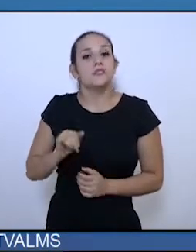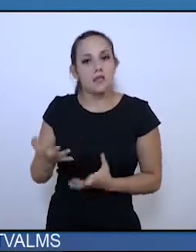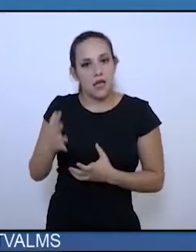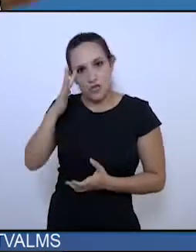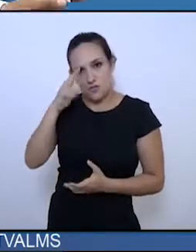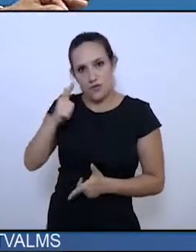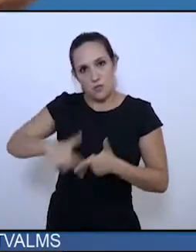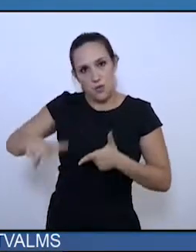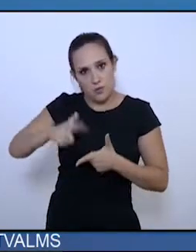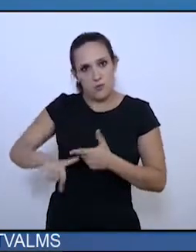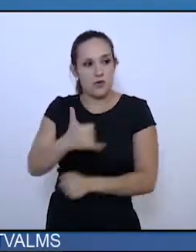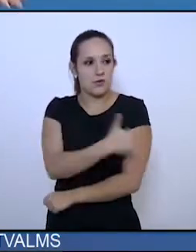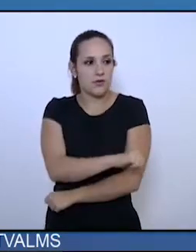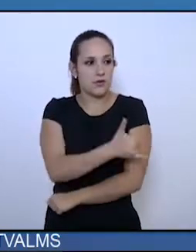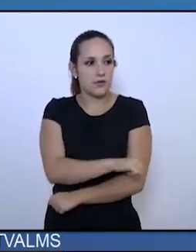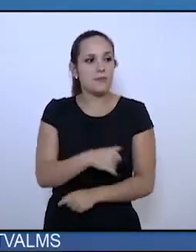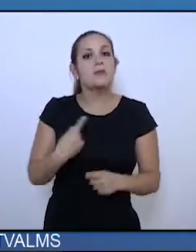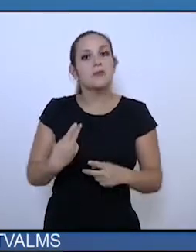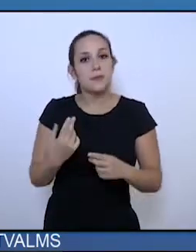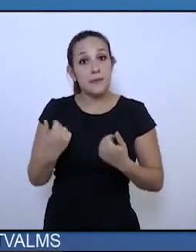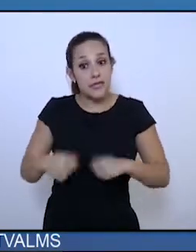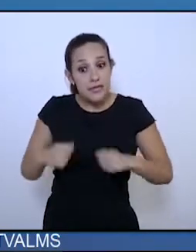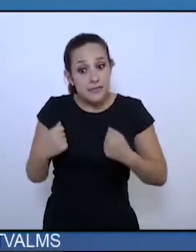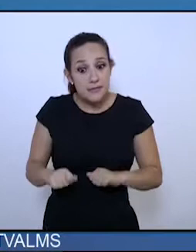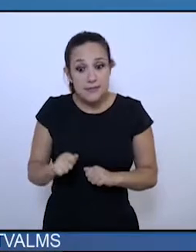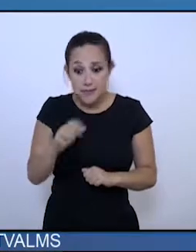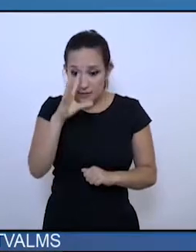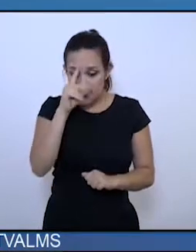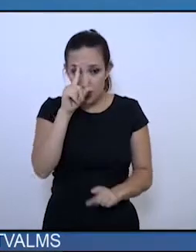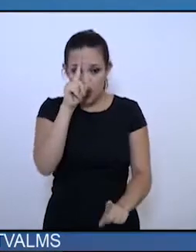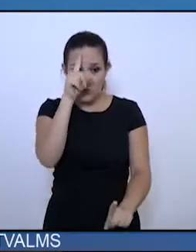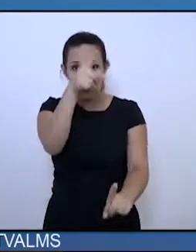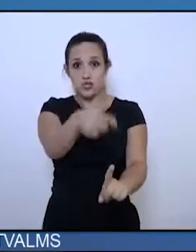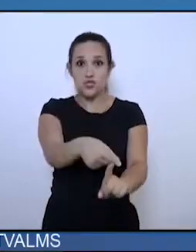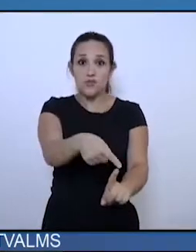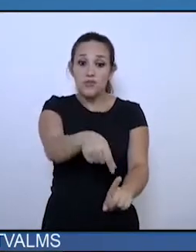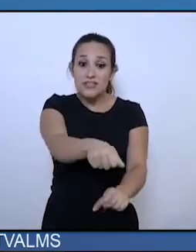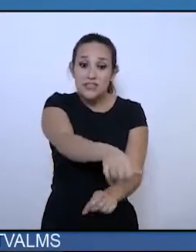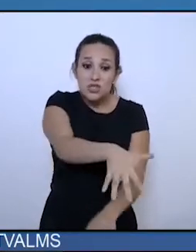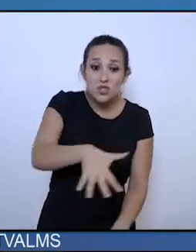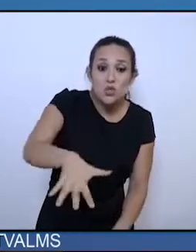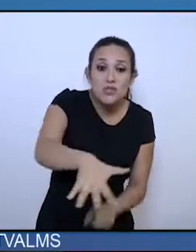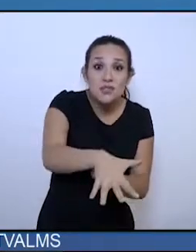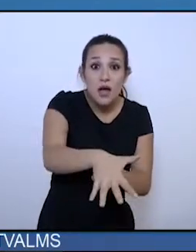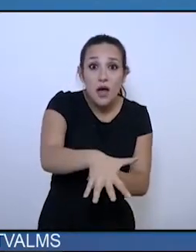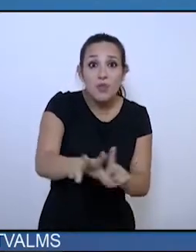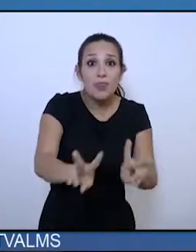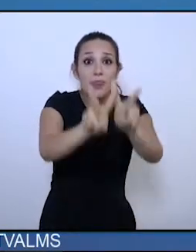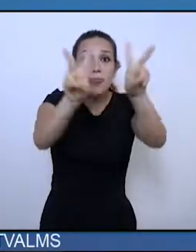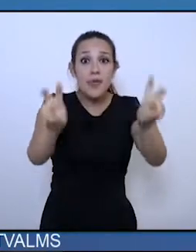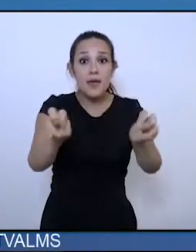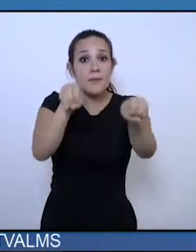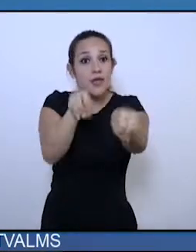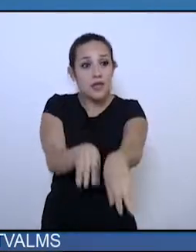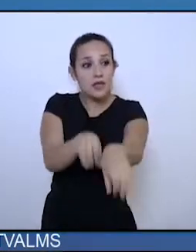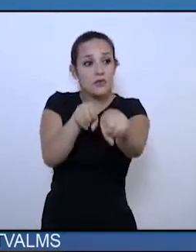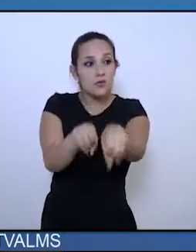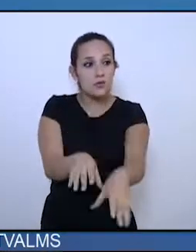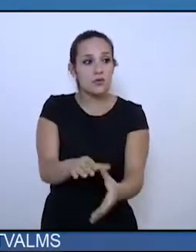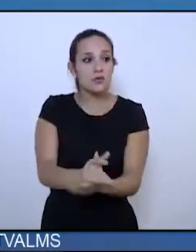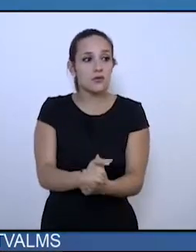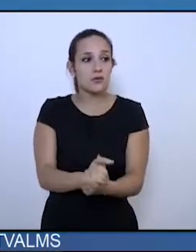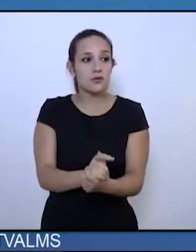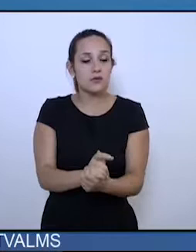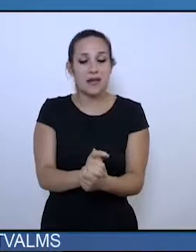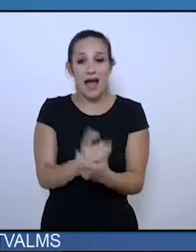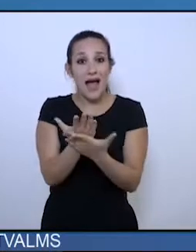tem que atuar no social, tem que atuar na educação, tem que